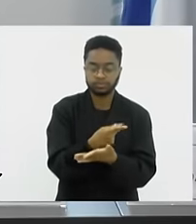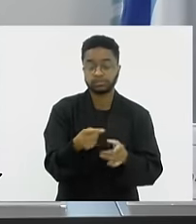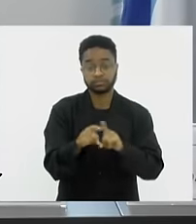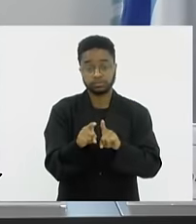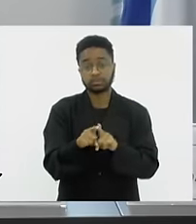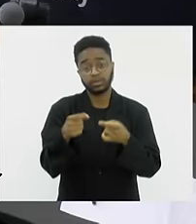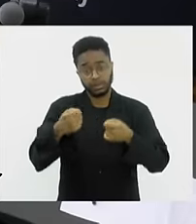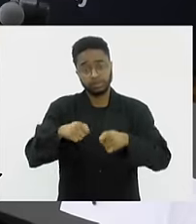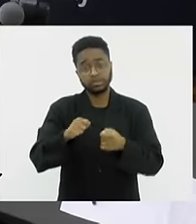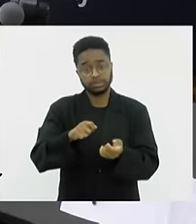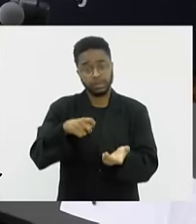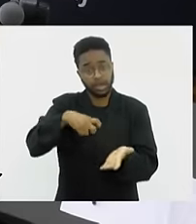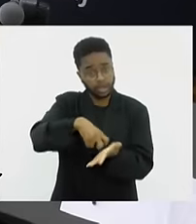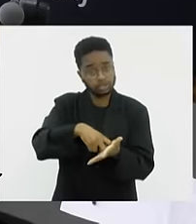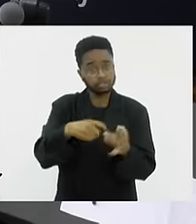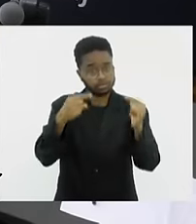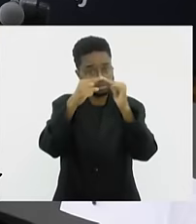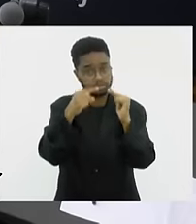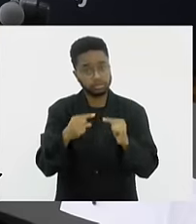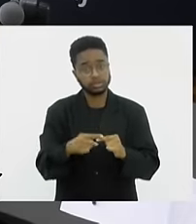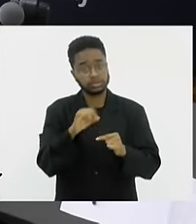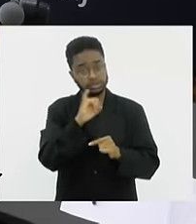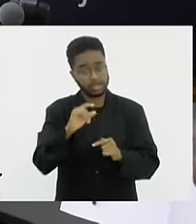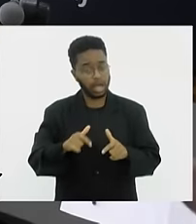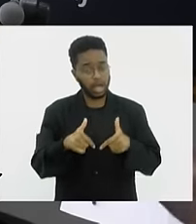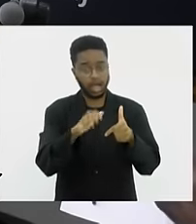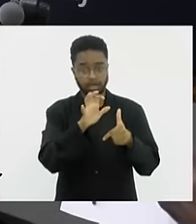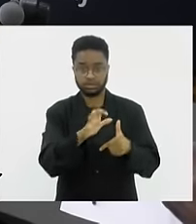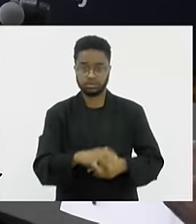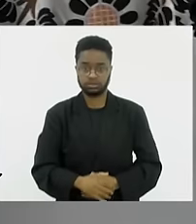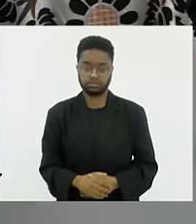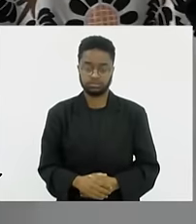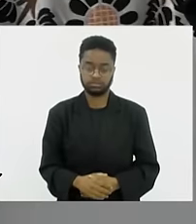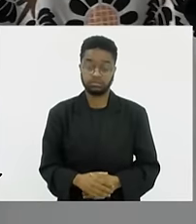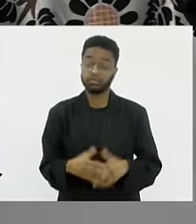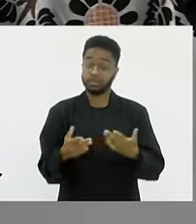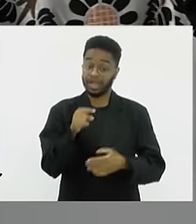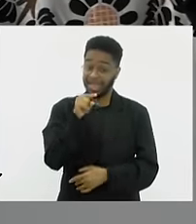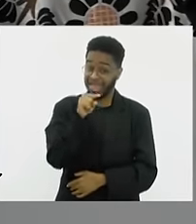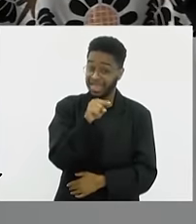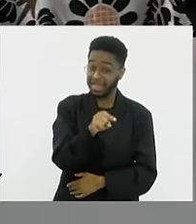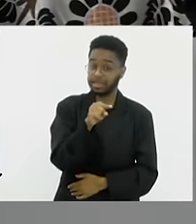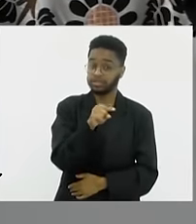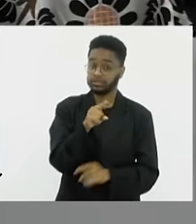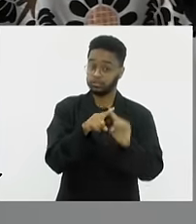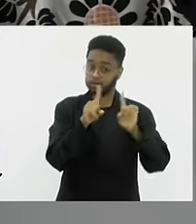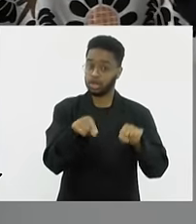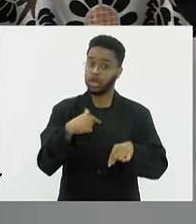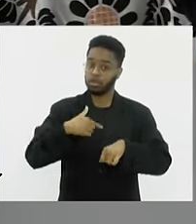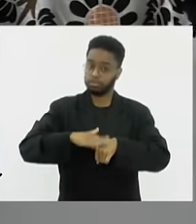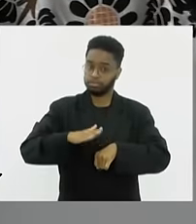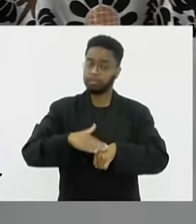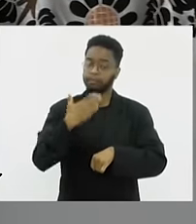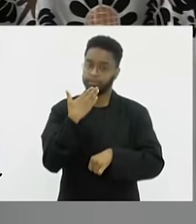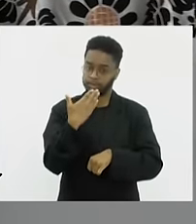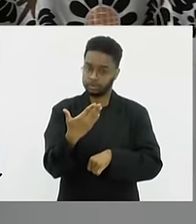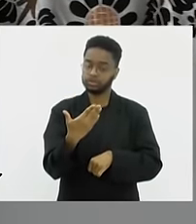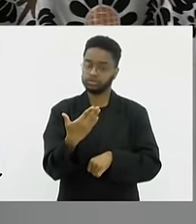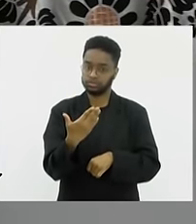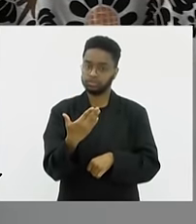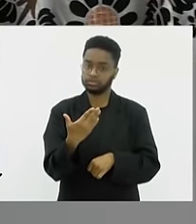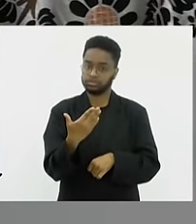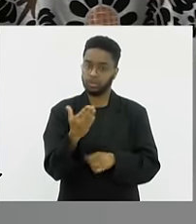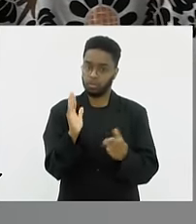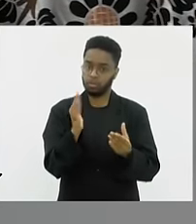penalidades cabíveis nos servidores que estão cometendo esses excessos. Isso é então, óbvio. Deputado, esse servidor, eu mesmo pedi para abrir